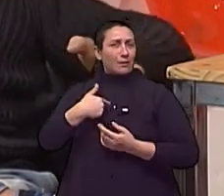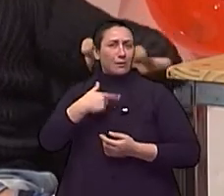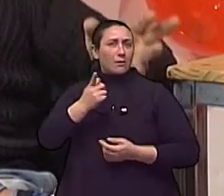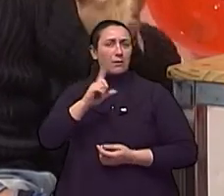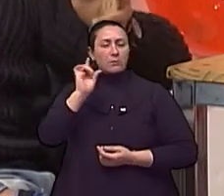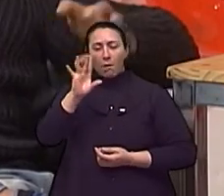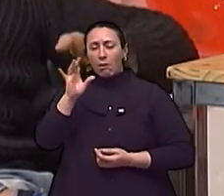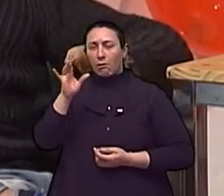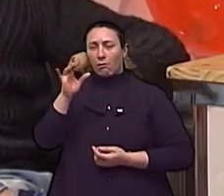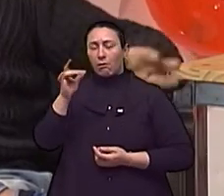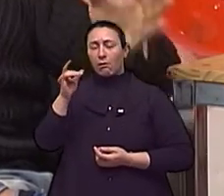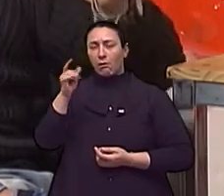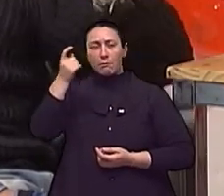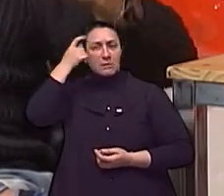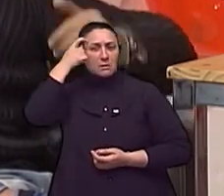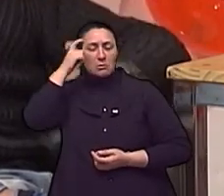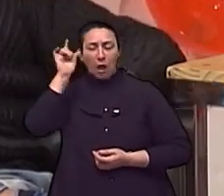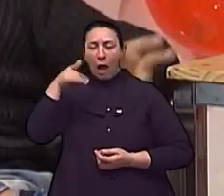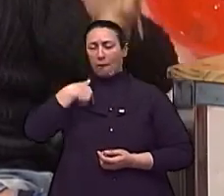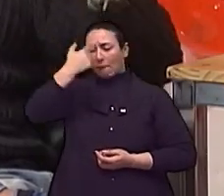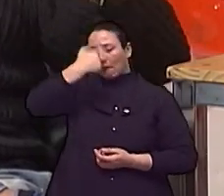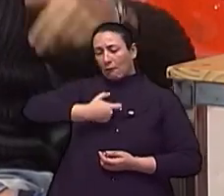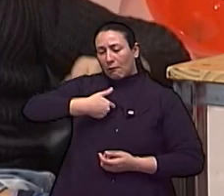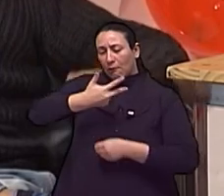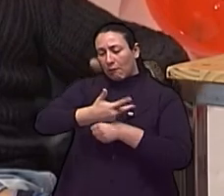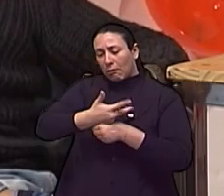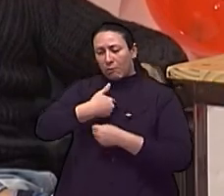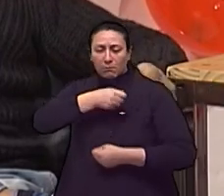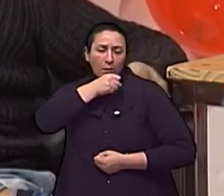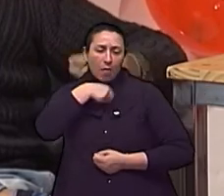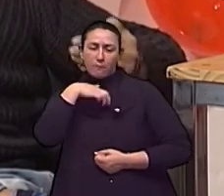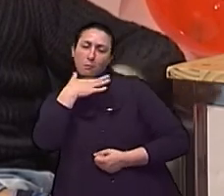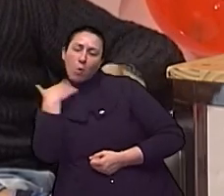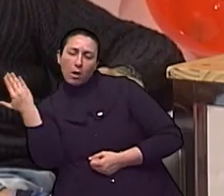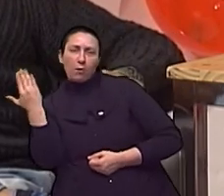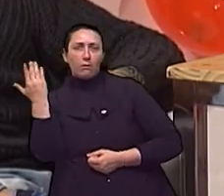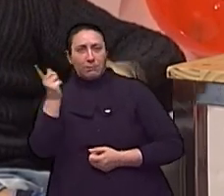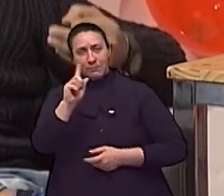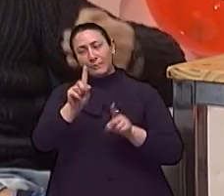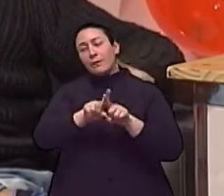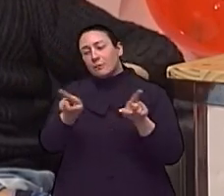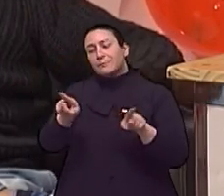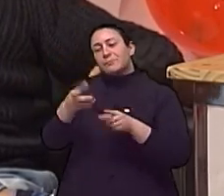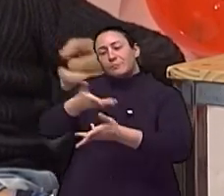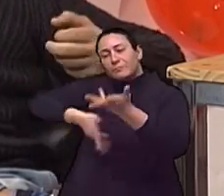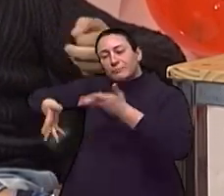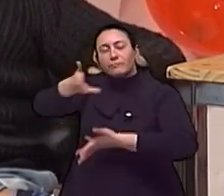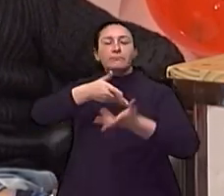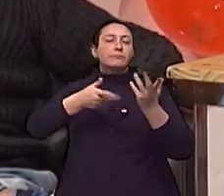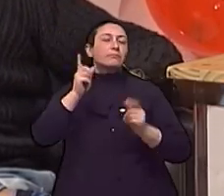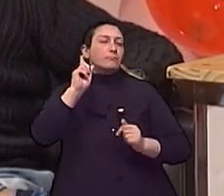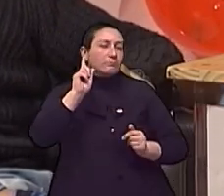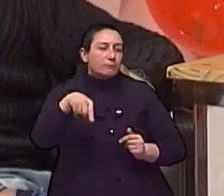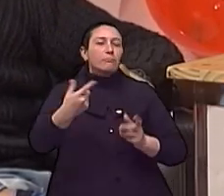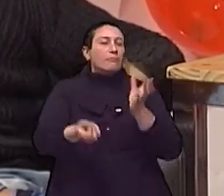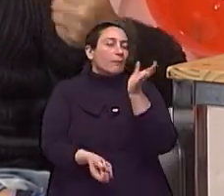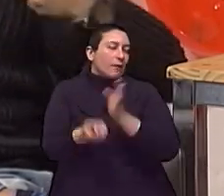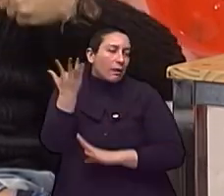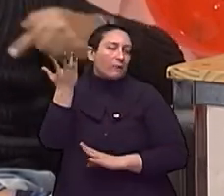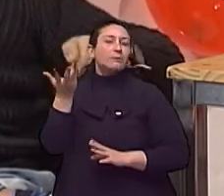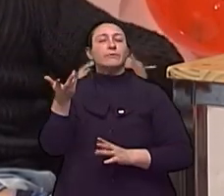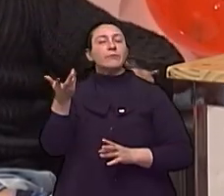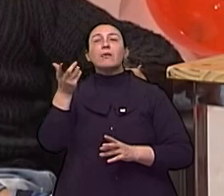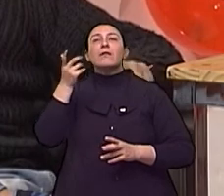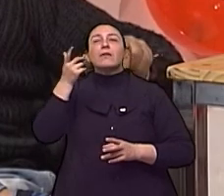que aponta para uma coisa da morte do fim da finitude mais de um convívio né de vida de criação